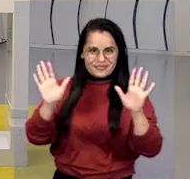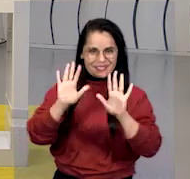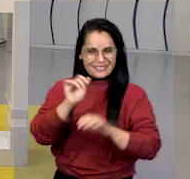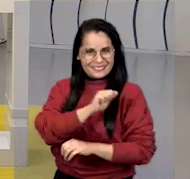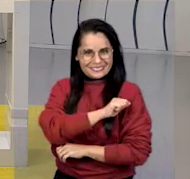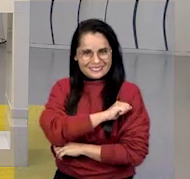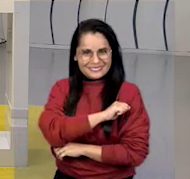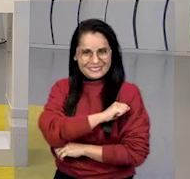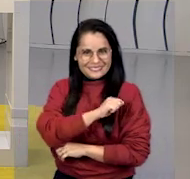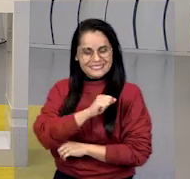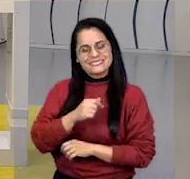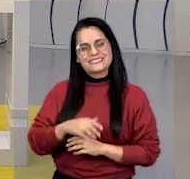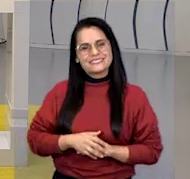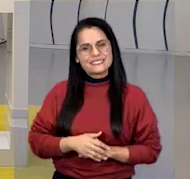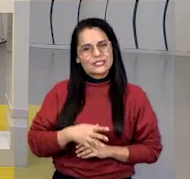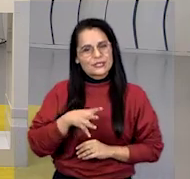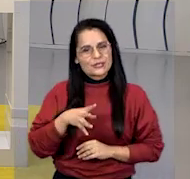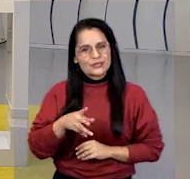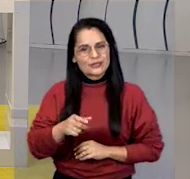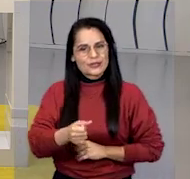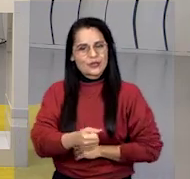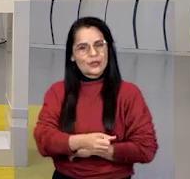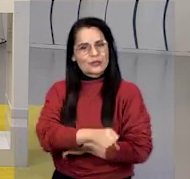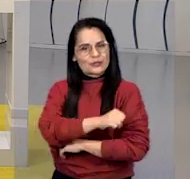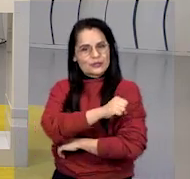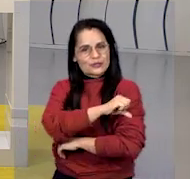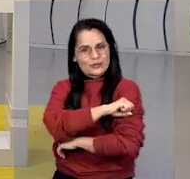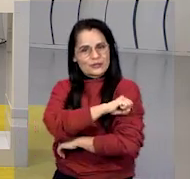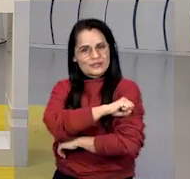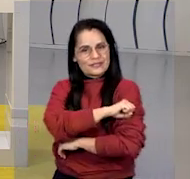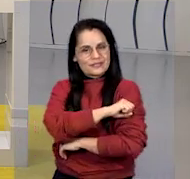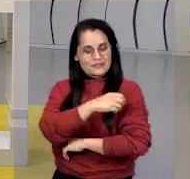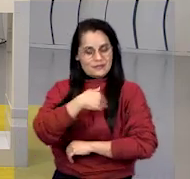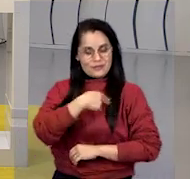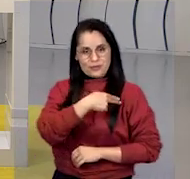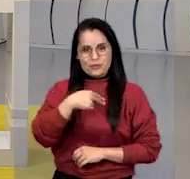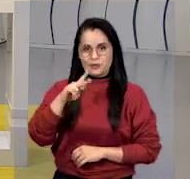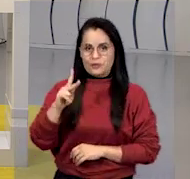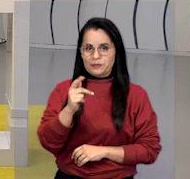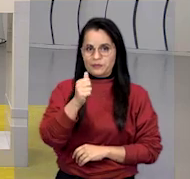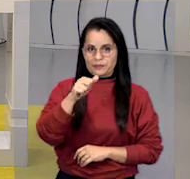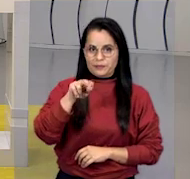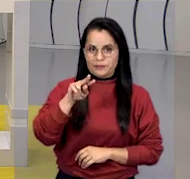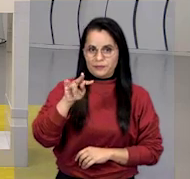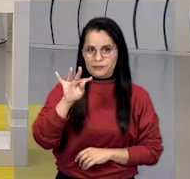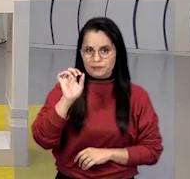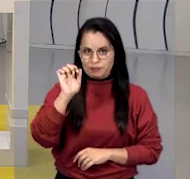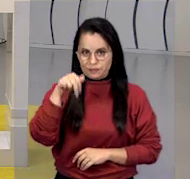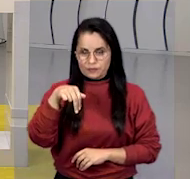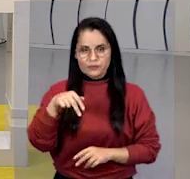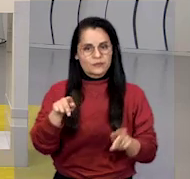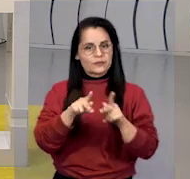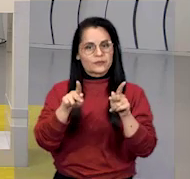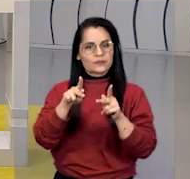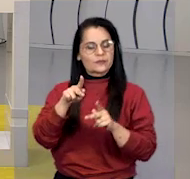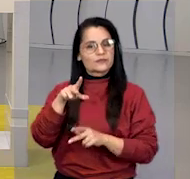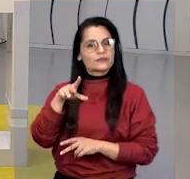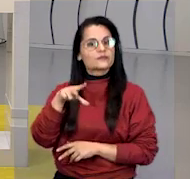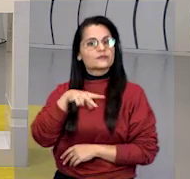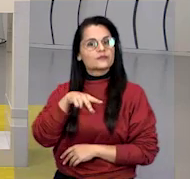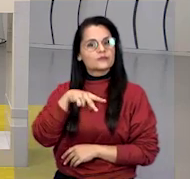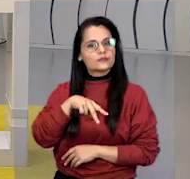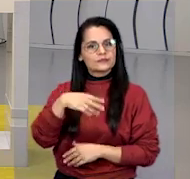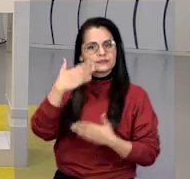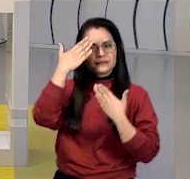Olá, você estudante do Ensino Fundamental 2, oitavo ano. Meu nome é Halston, sou professor de língua portuguesa. Eu quero agradecer